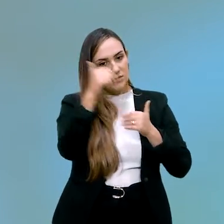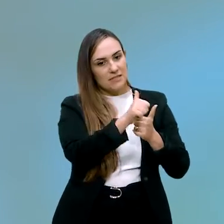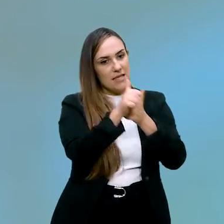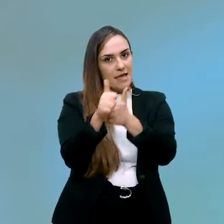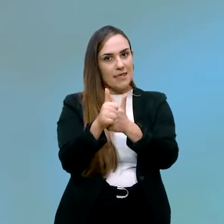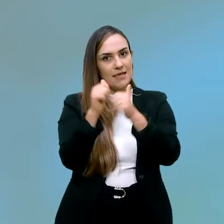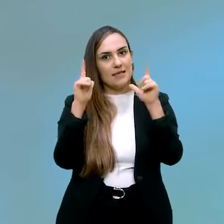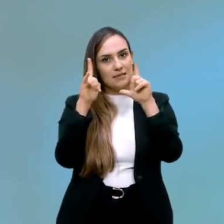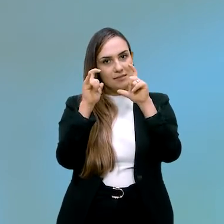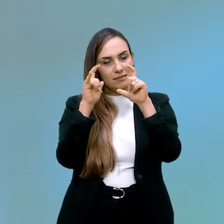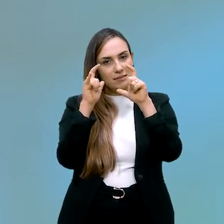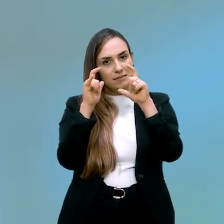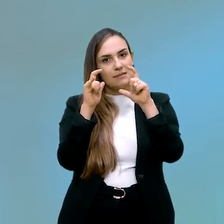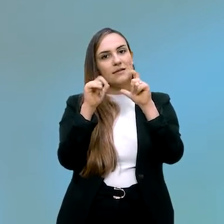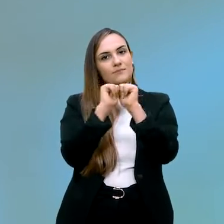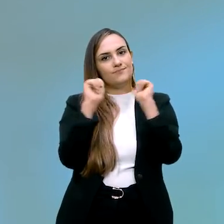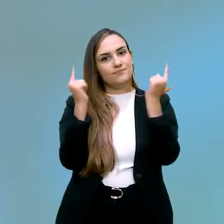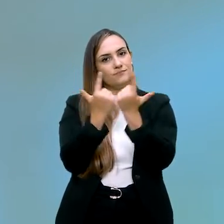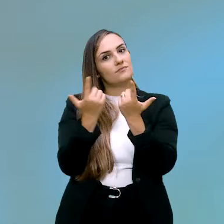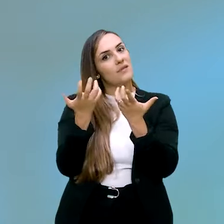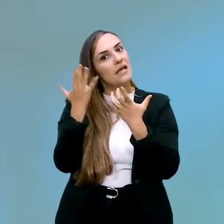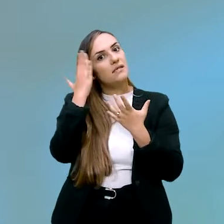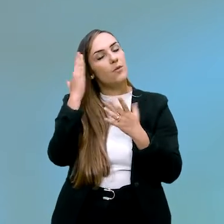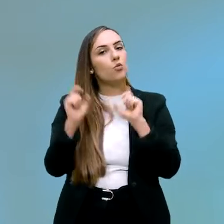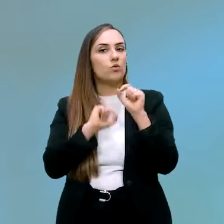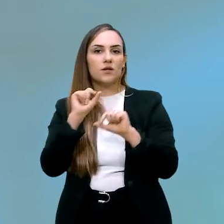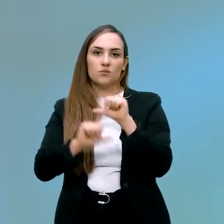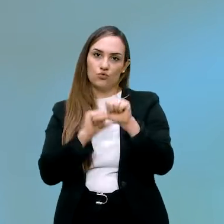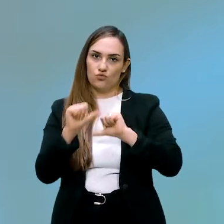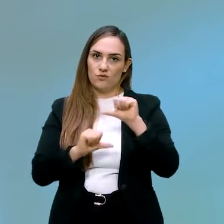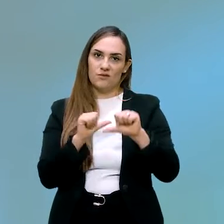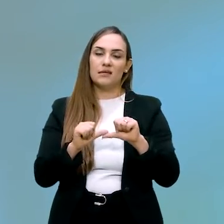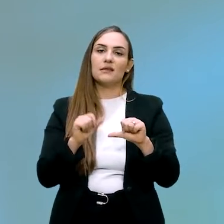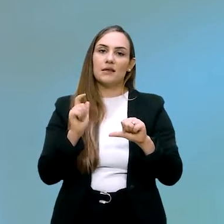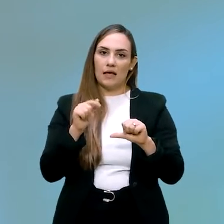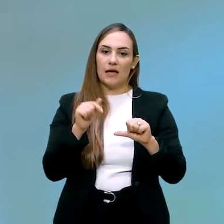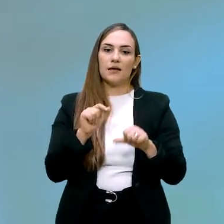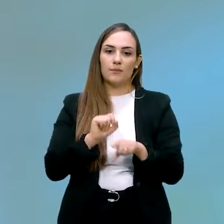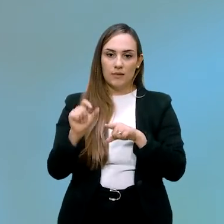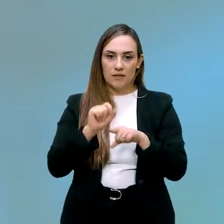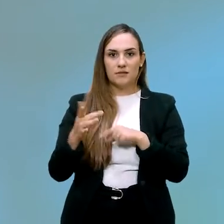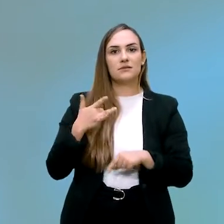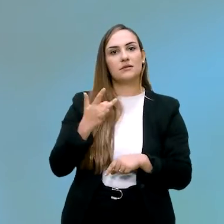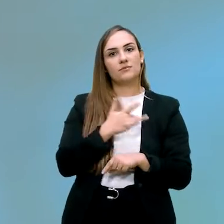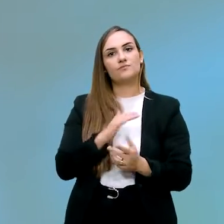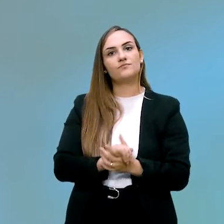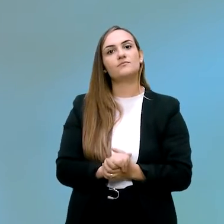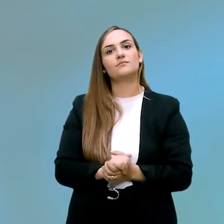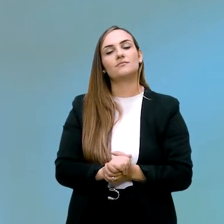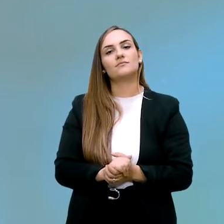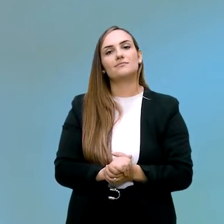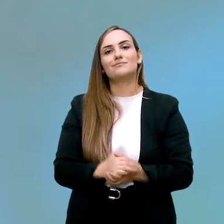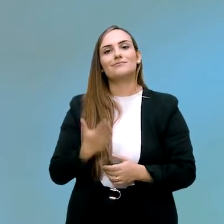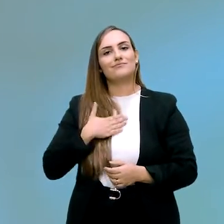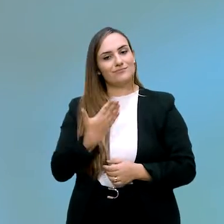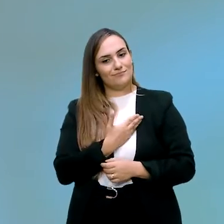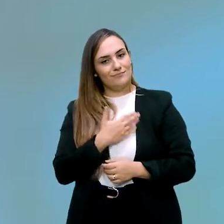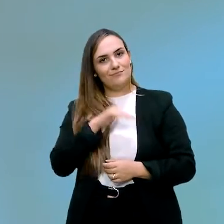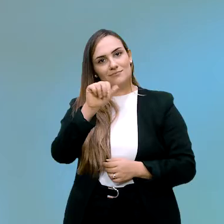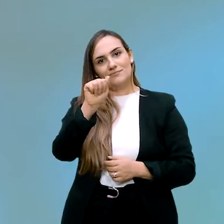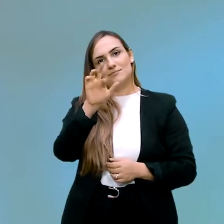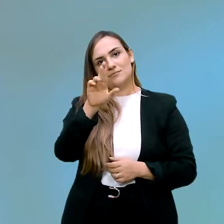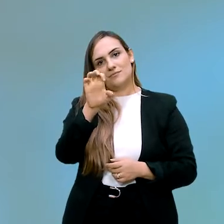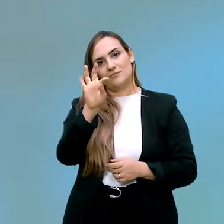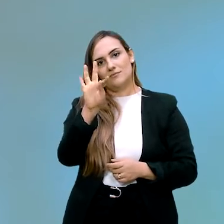no Instagram mandaram para a gente e estão preocupados em saber o que vai mudar com o seu plano de saúde. Quem vai fazer essas perguntas é a minha colega